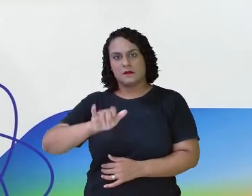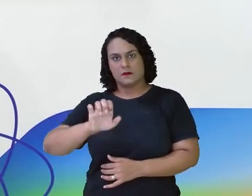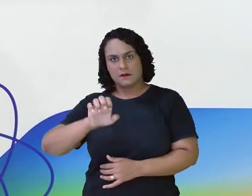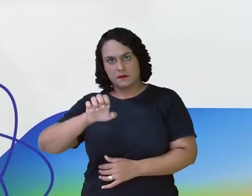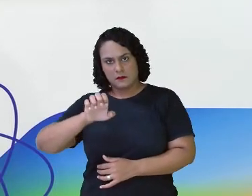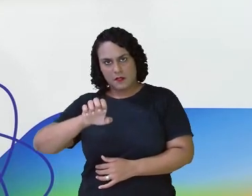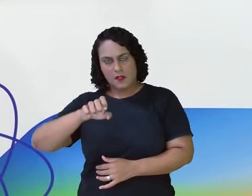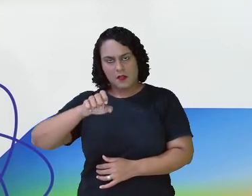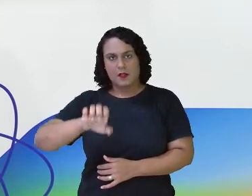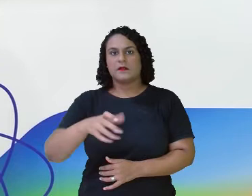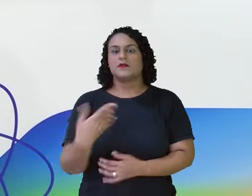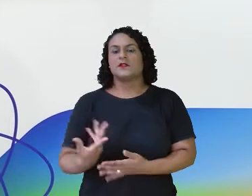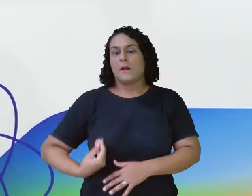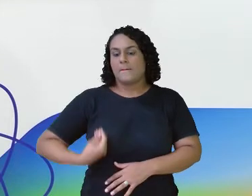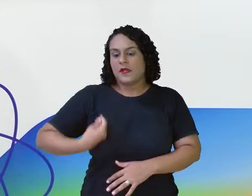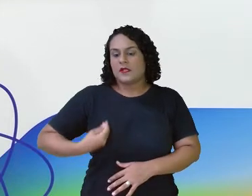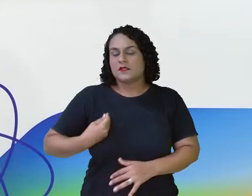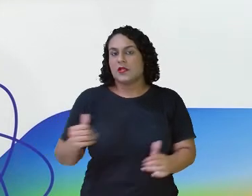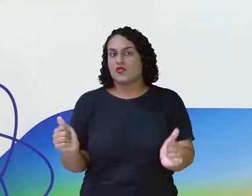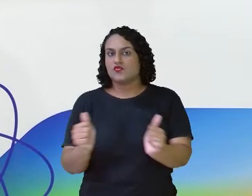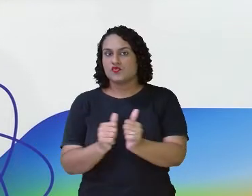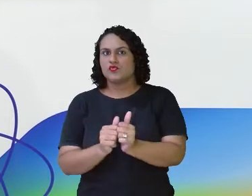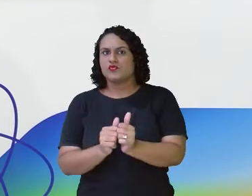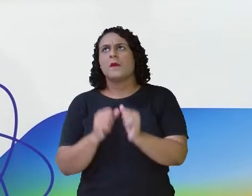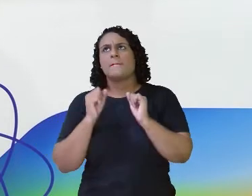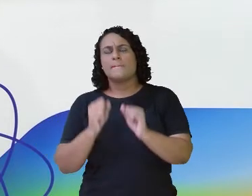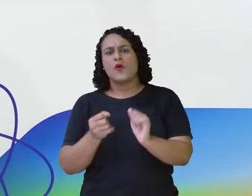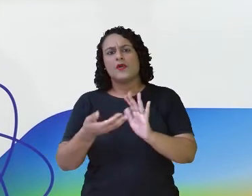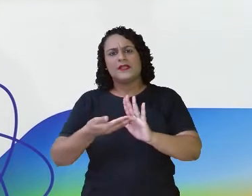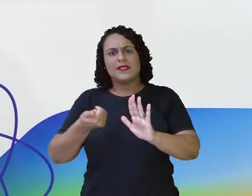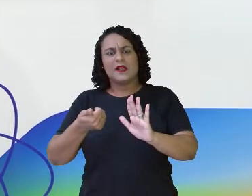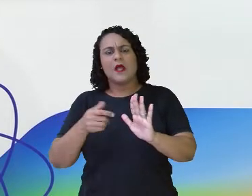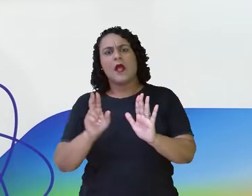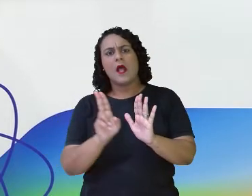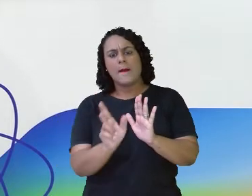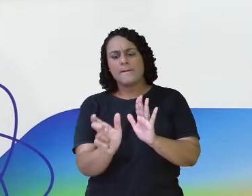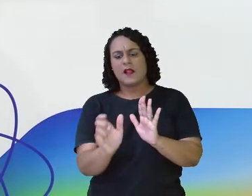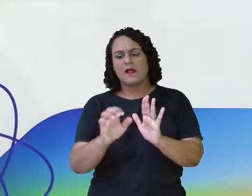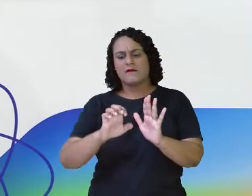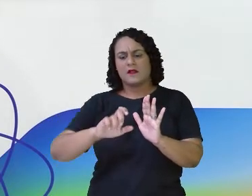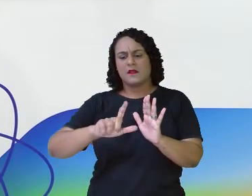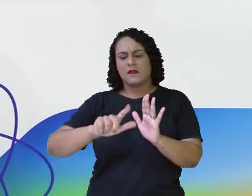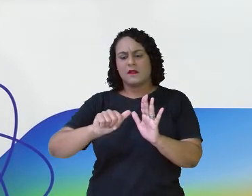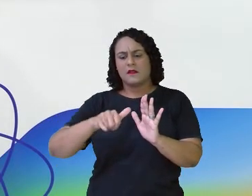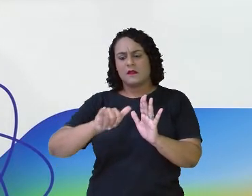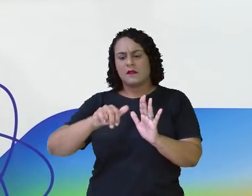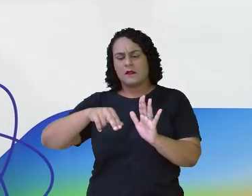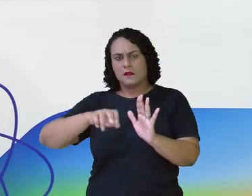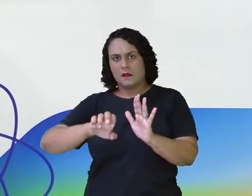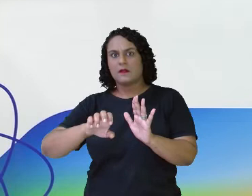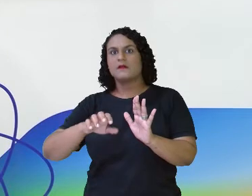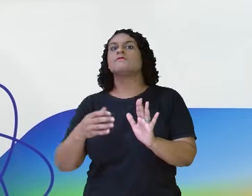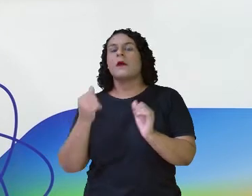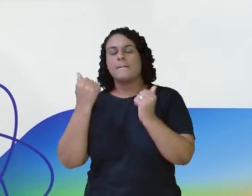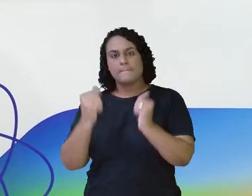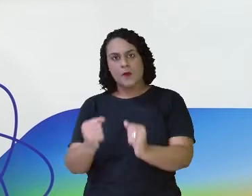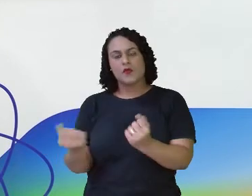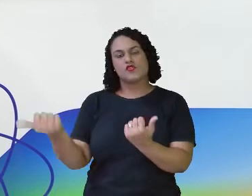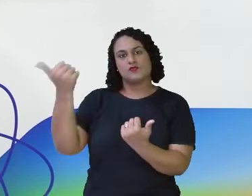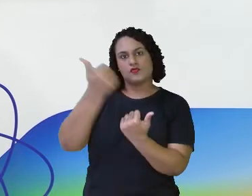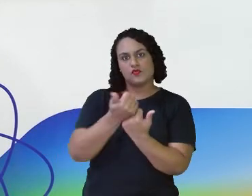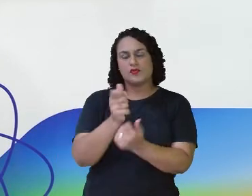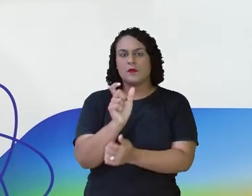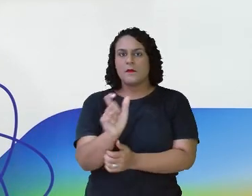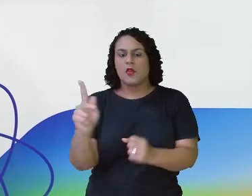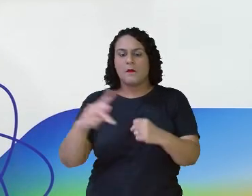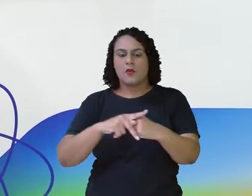conosco. Eu posso tirar o nome de Elaine da frase e colocar o pronome ela. Ela está conosco. Então, pronome é isso. É aquela